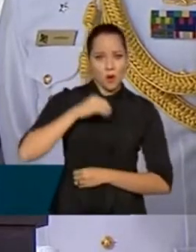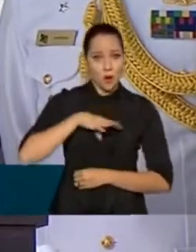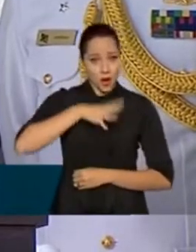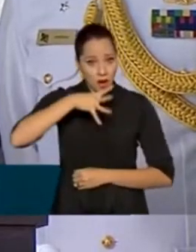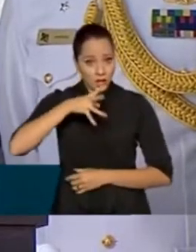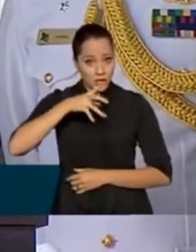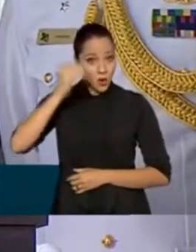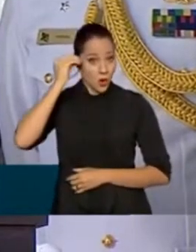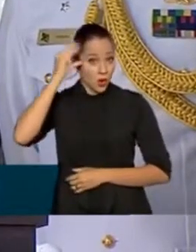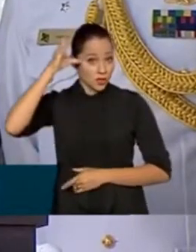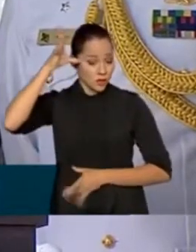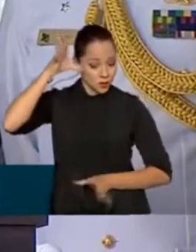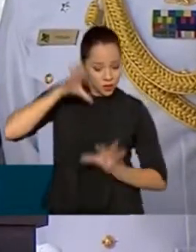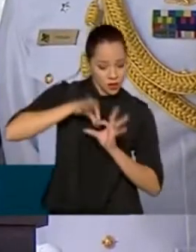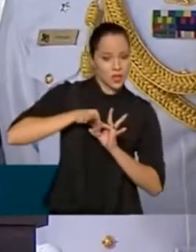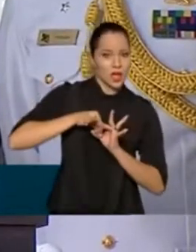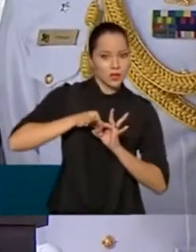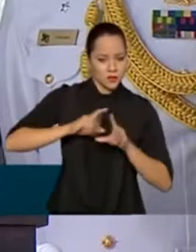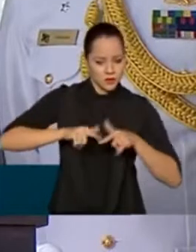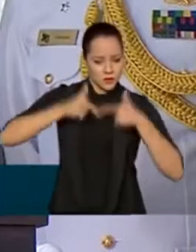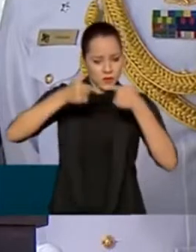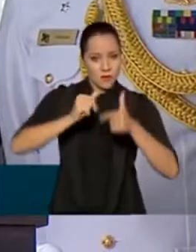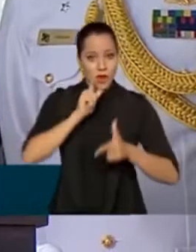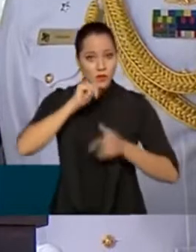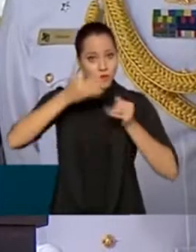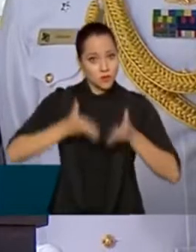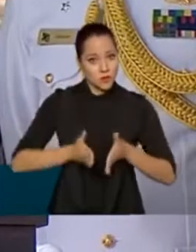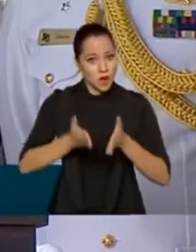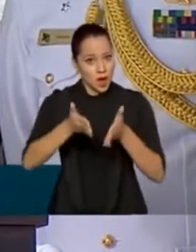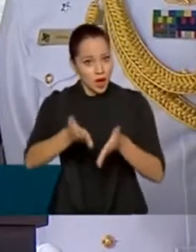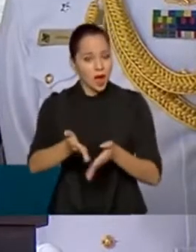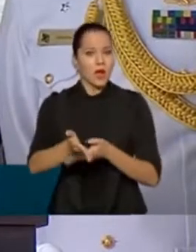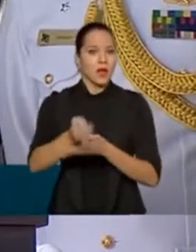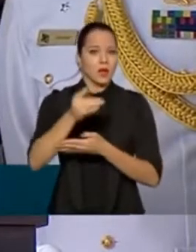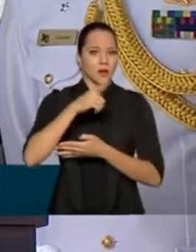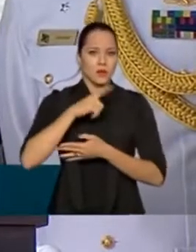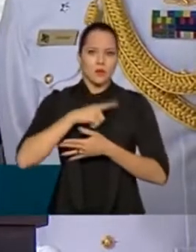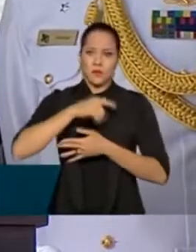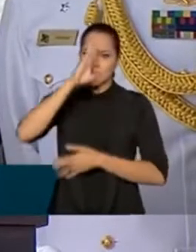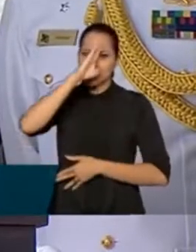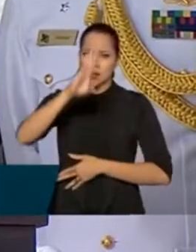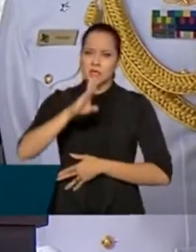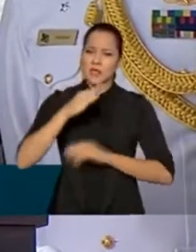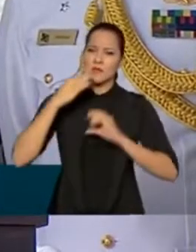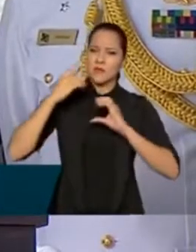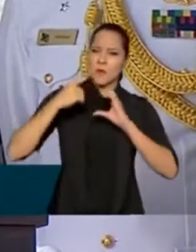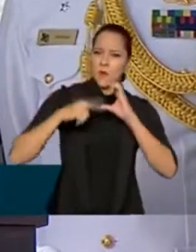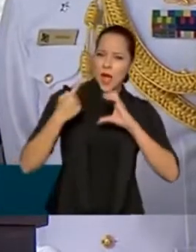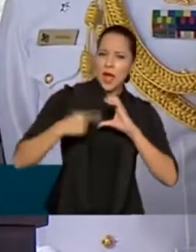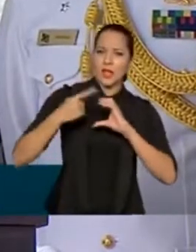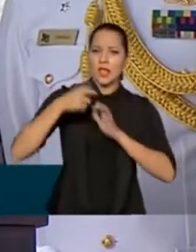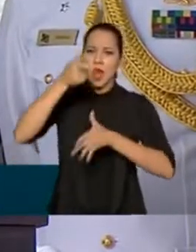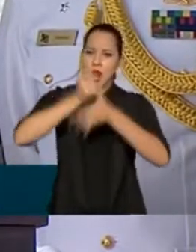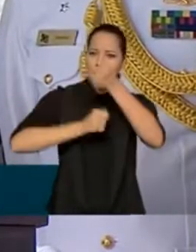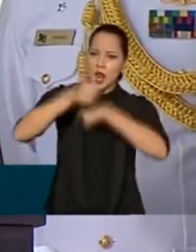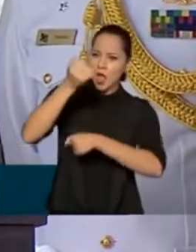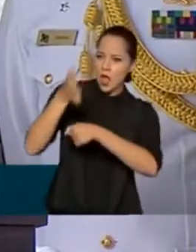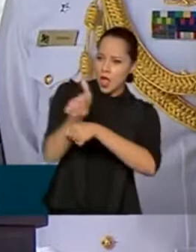assim enfrentamos o mar com ordens precisas de velame, máquina e leme.